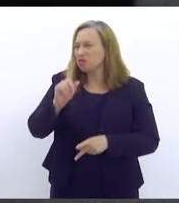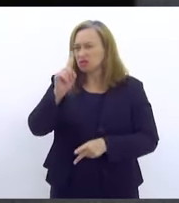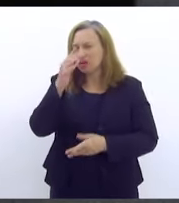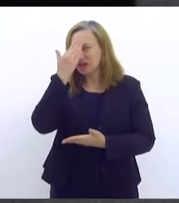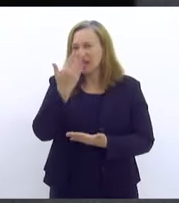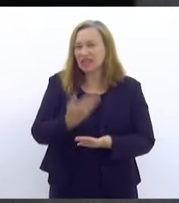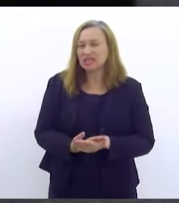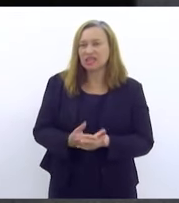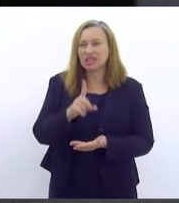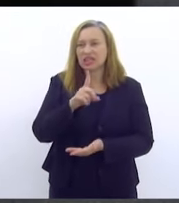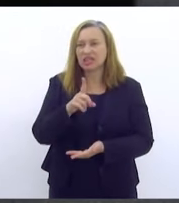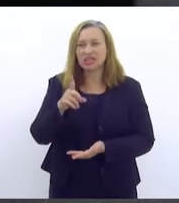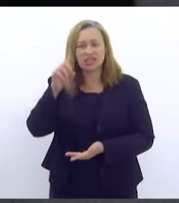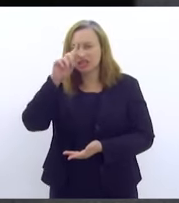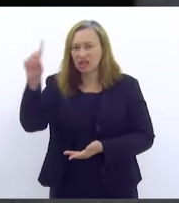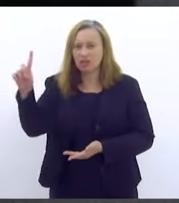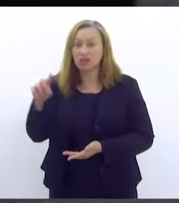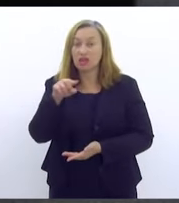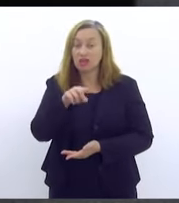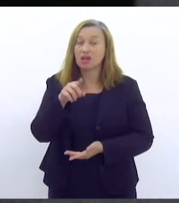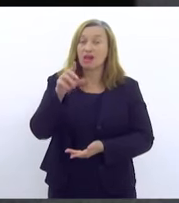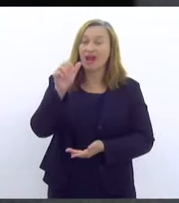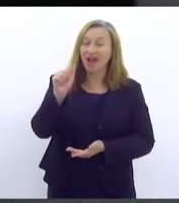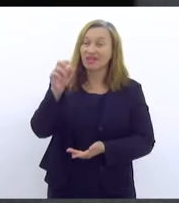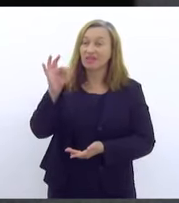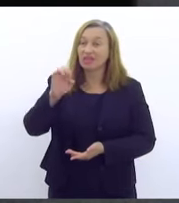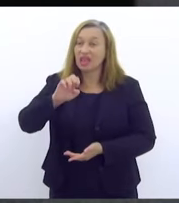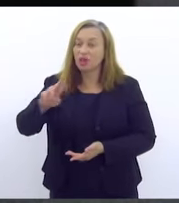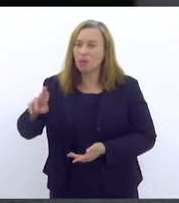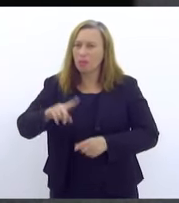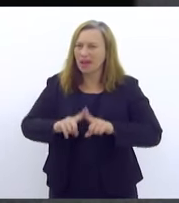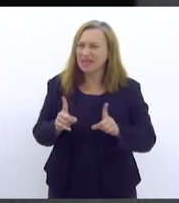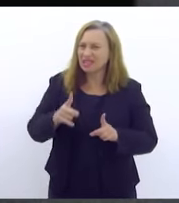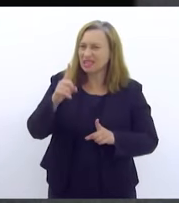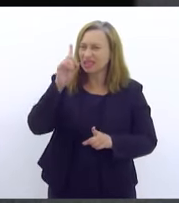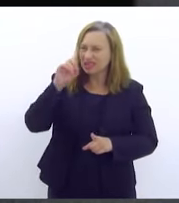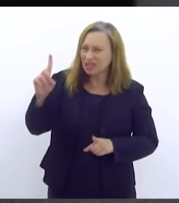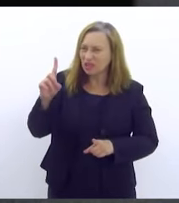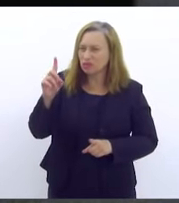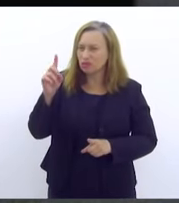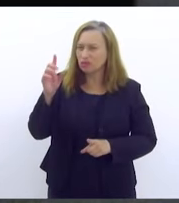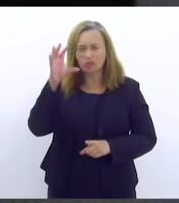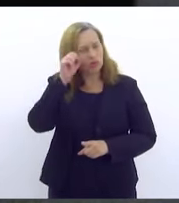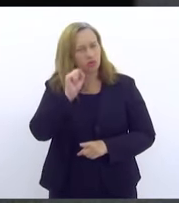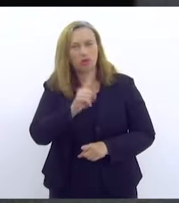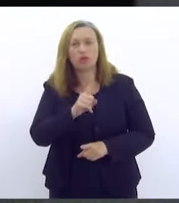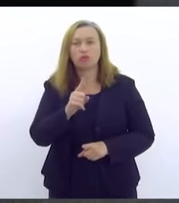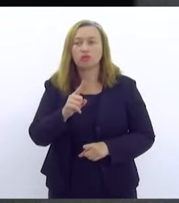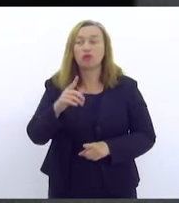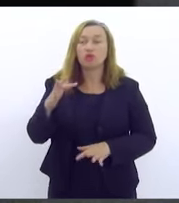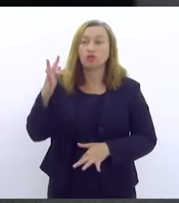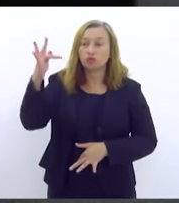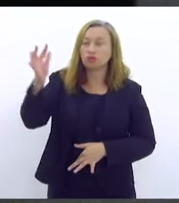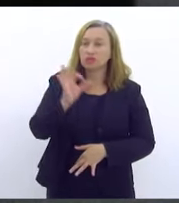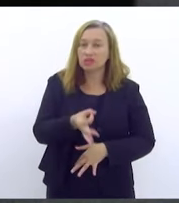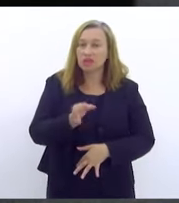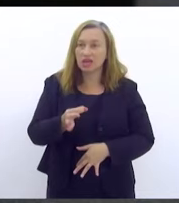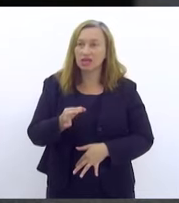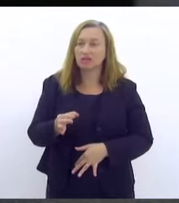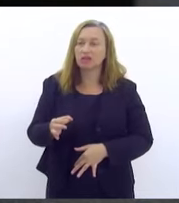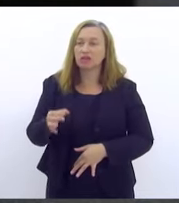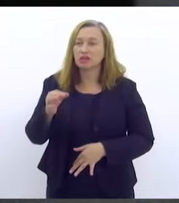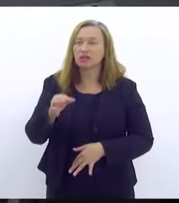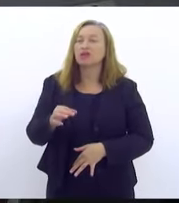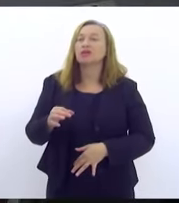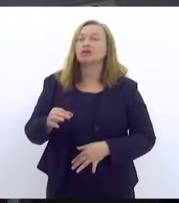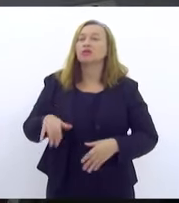eles são ateus. Eles não têm Deus no coração. Mas Deus não dorme. E no futuro, bem breve, o Rio de Janeiro vai estar num caminho que tem que tomar, irmão.